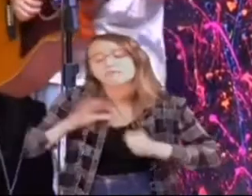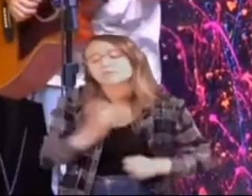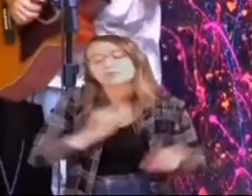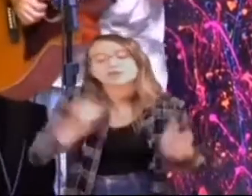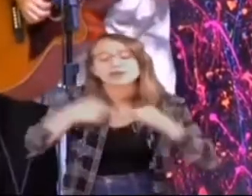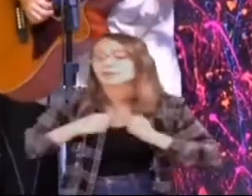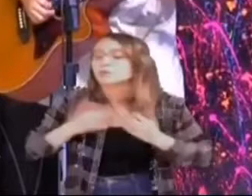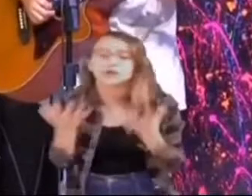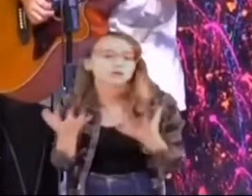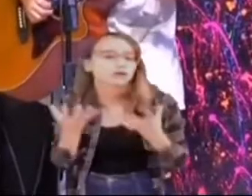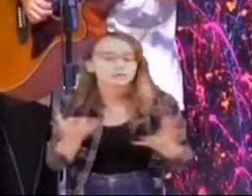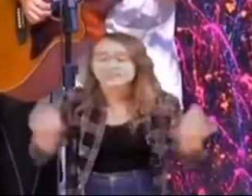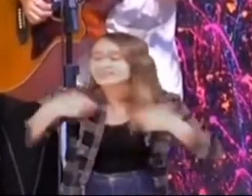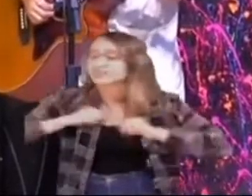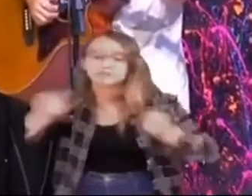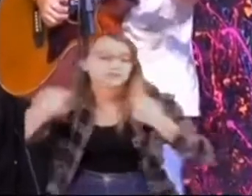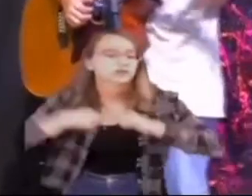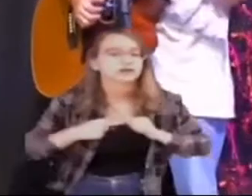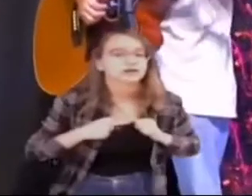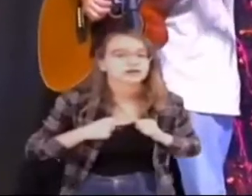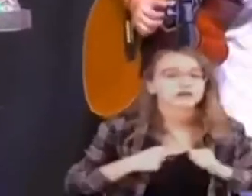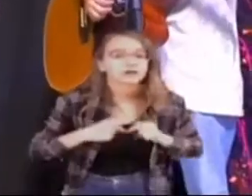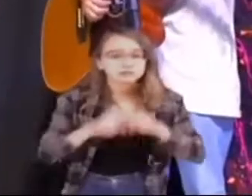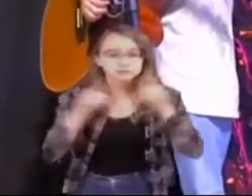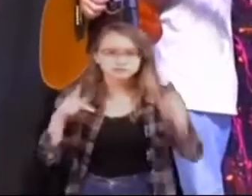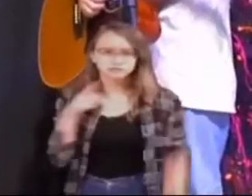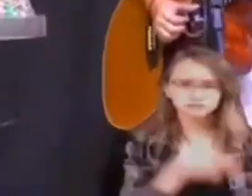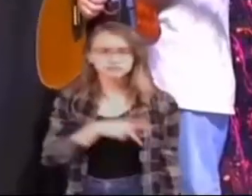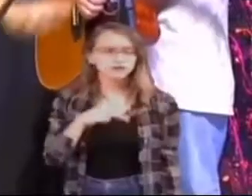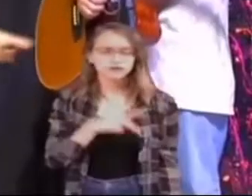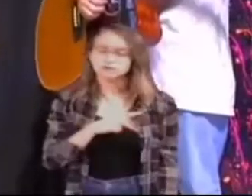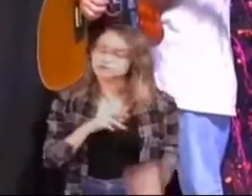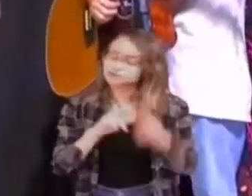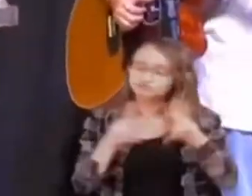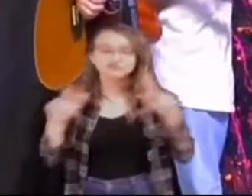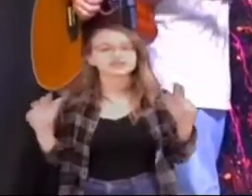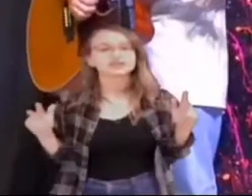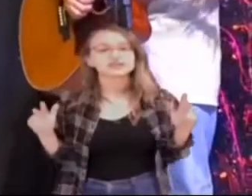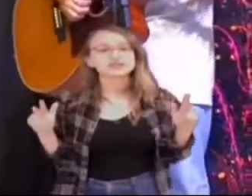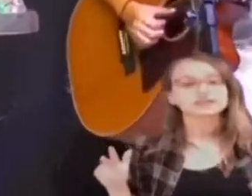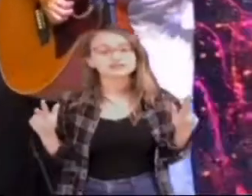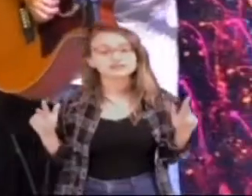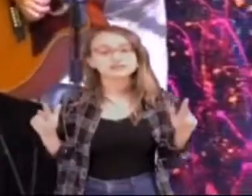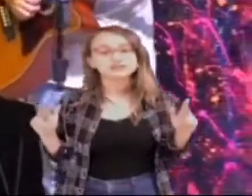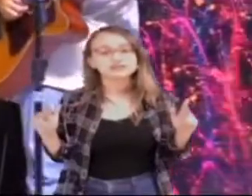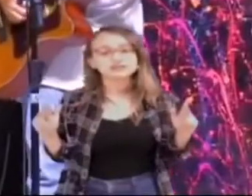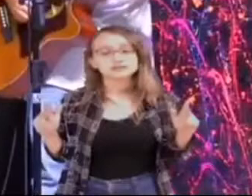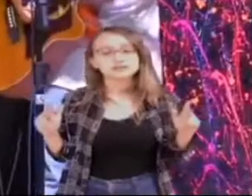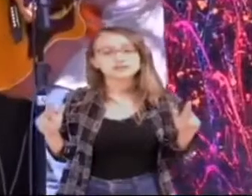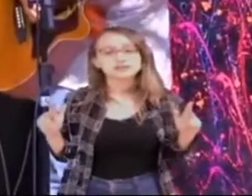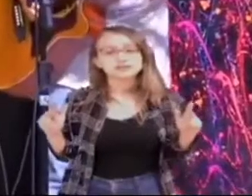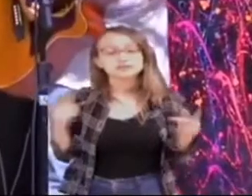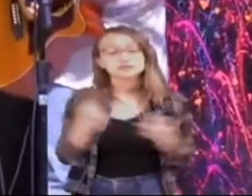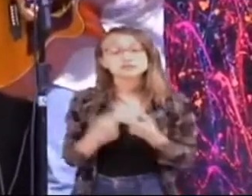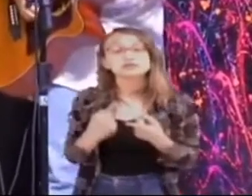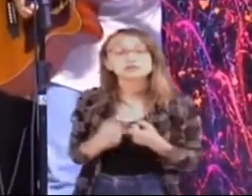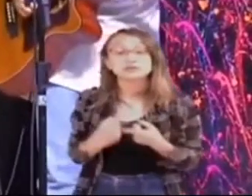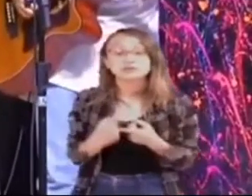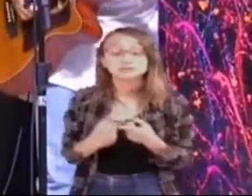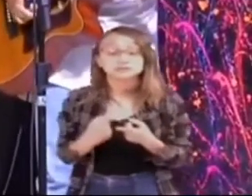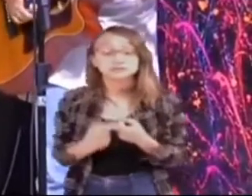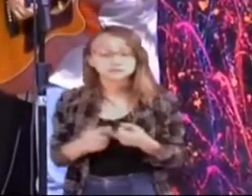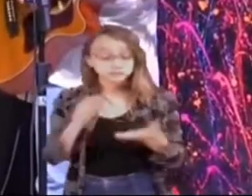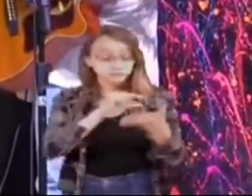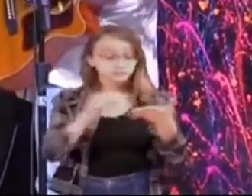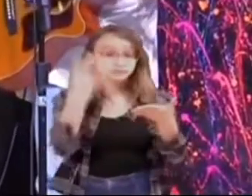estamos satisfeitos, mas Paulo parece que estava. Por quê? Porque ele vai dizer, no versículo